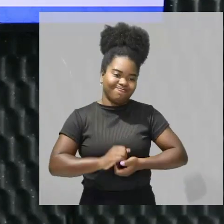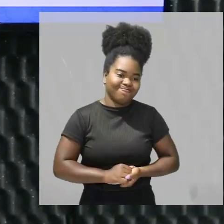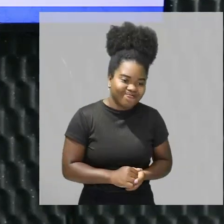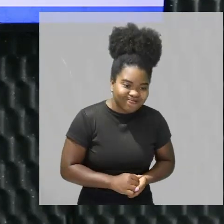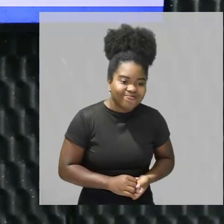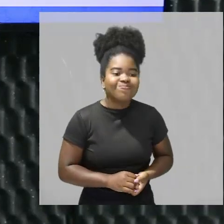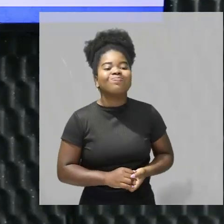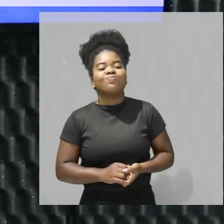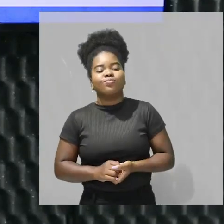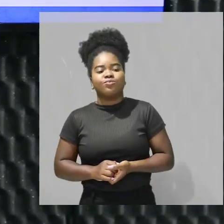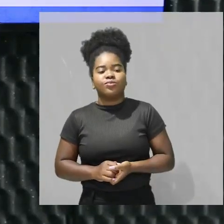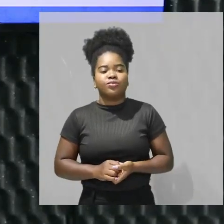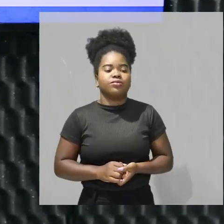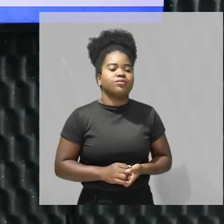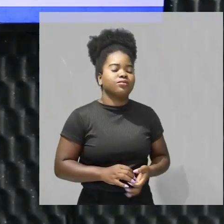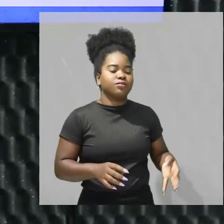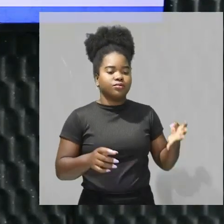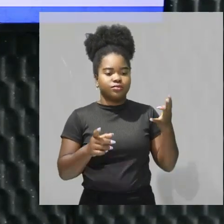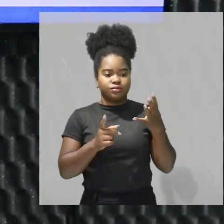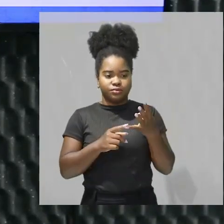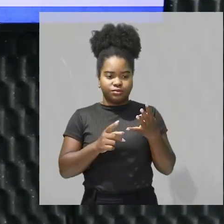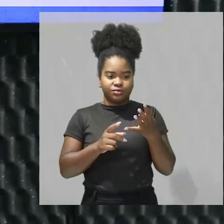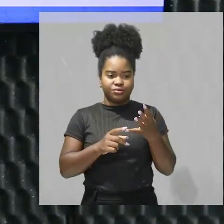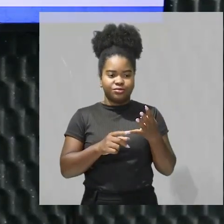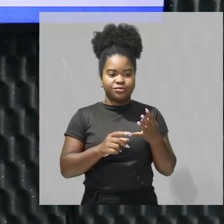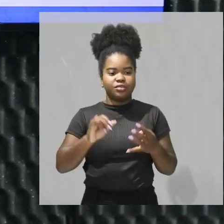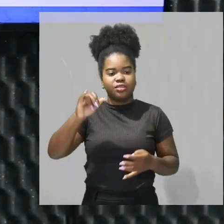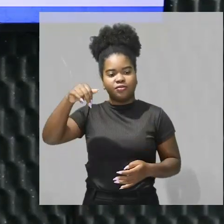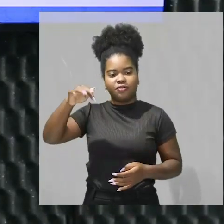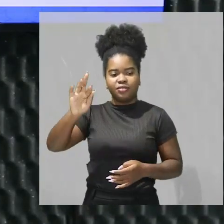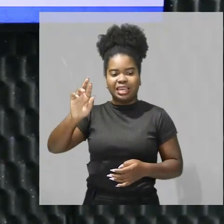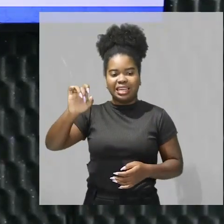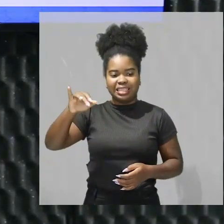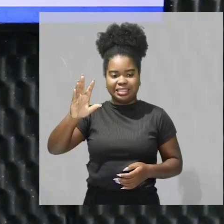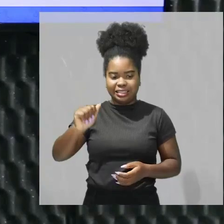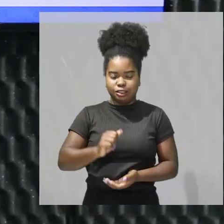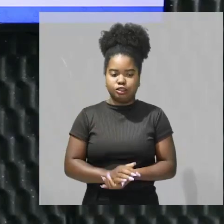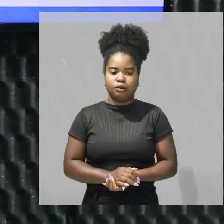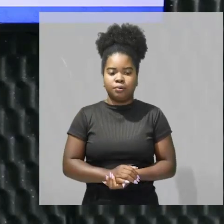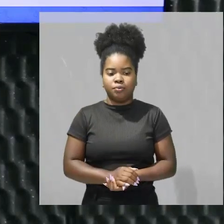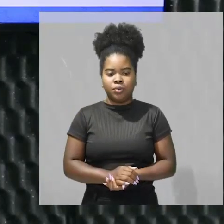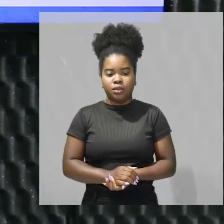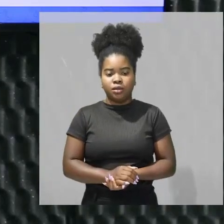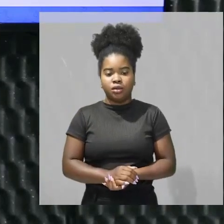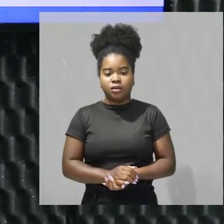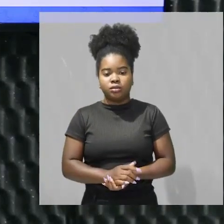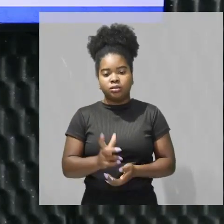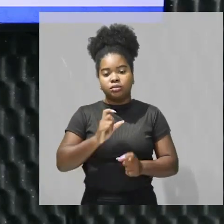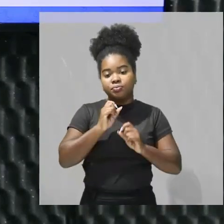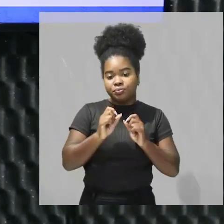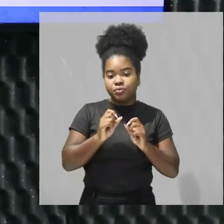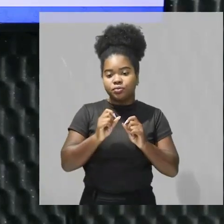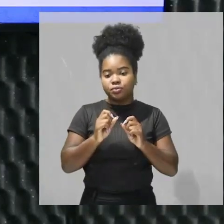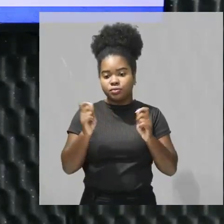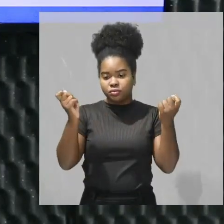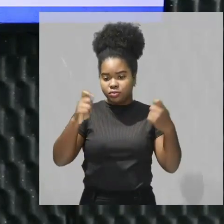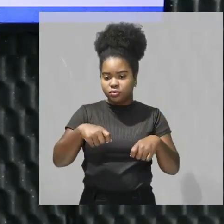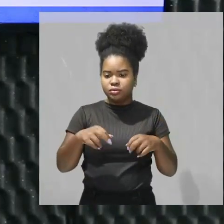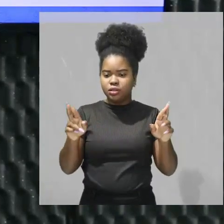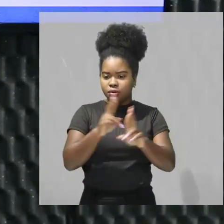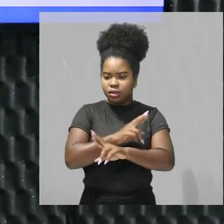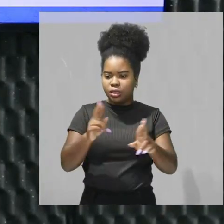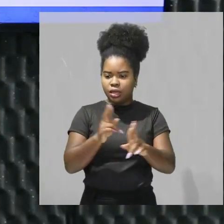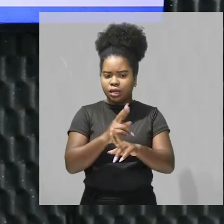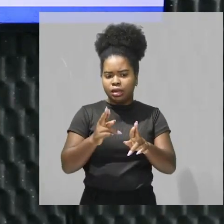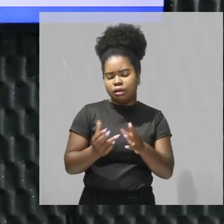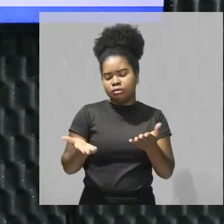As inferências são ligações implícitas que permitem relacionar os dados à conclusão. E, por fim, a